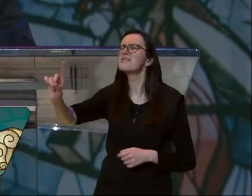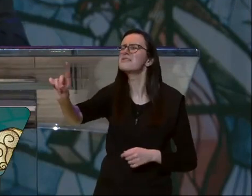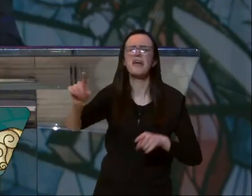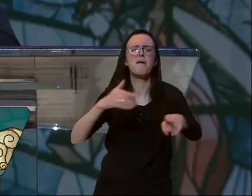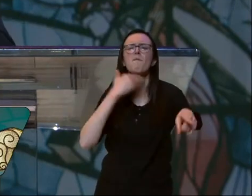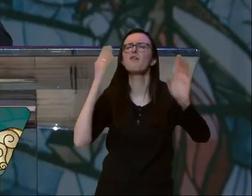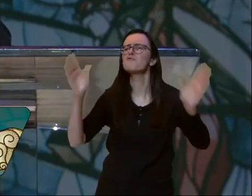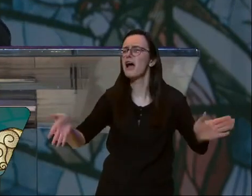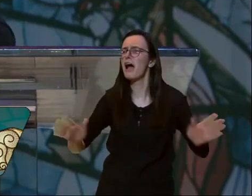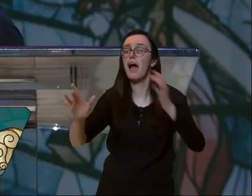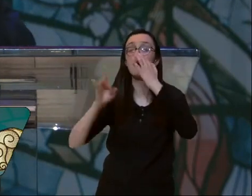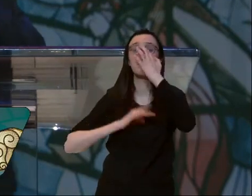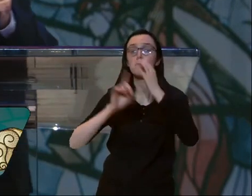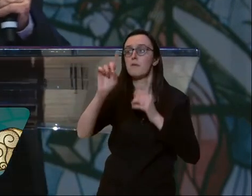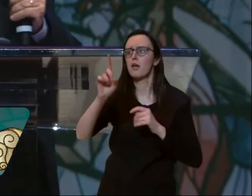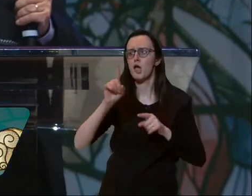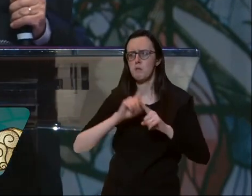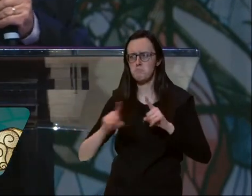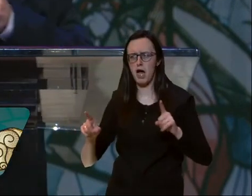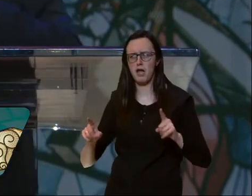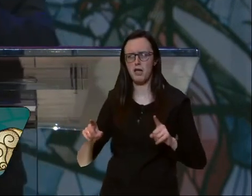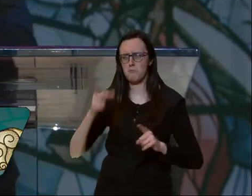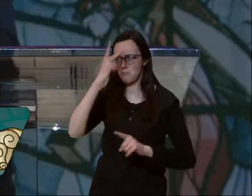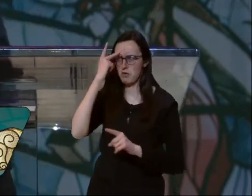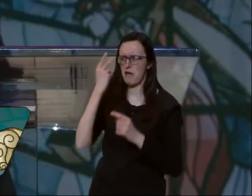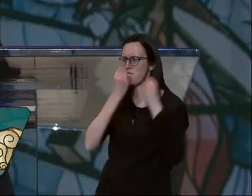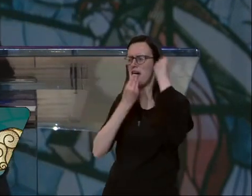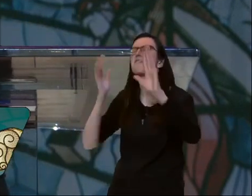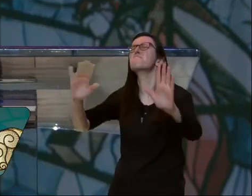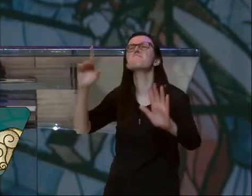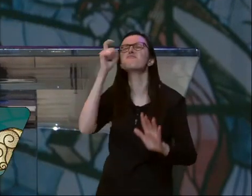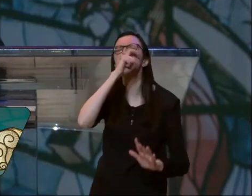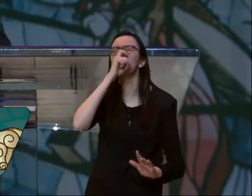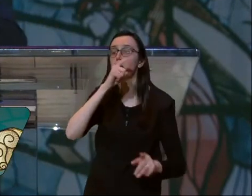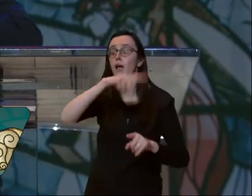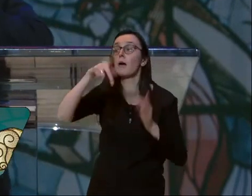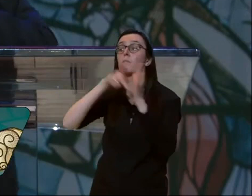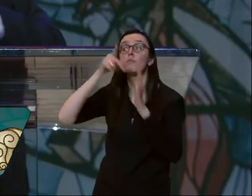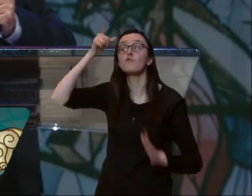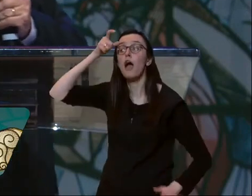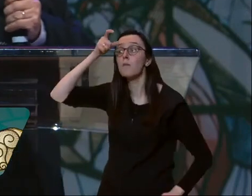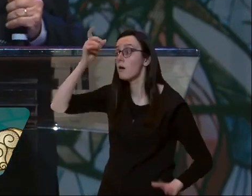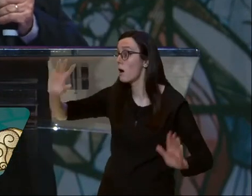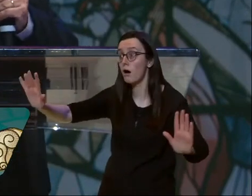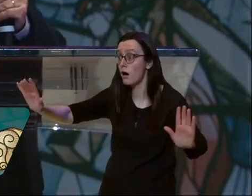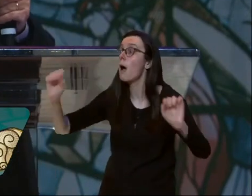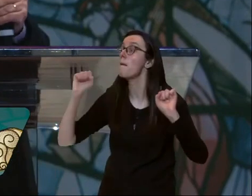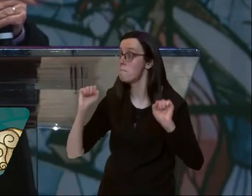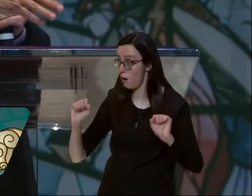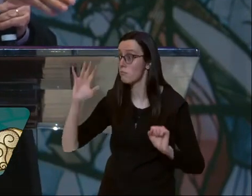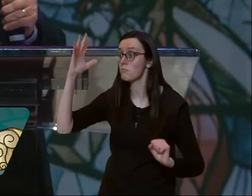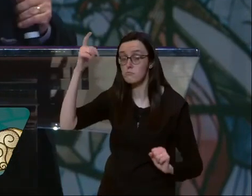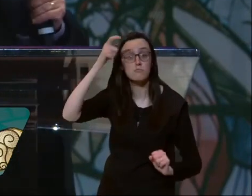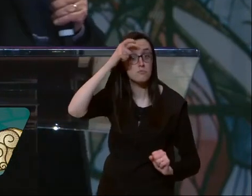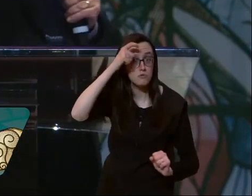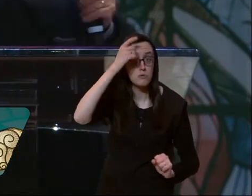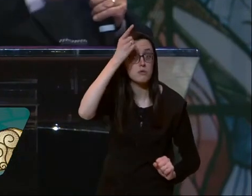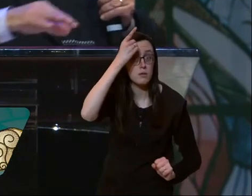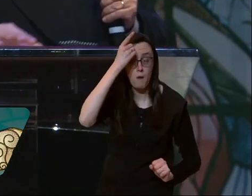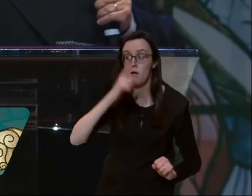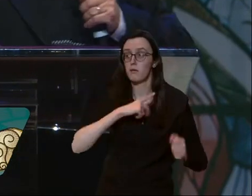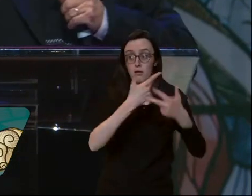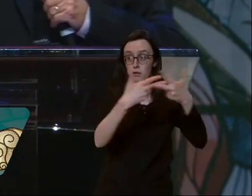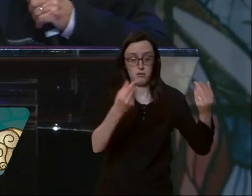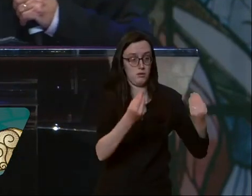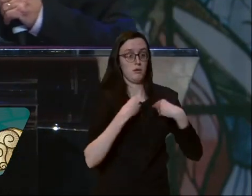Ah, mas pastor, fulano veio falar comigo. Veio nada, são demônios que podem se passar por alguém seu e